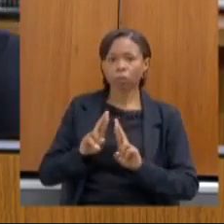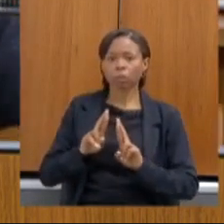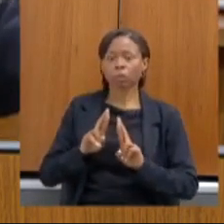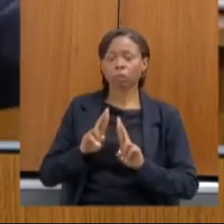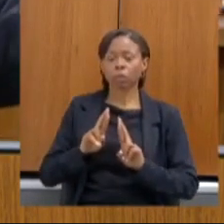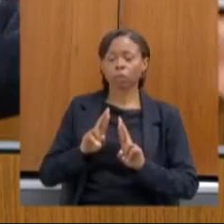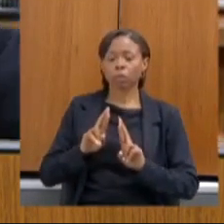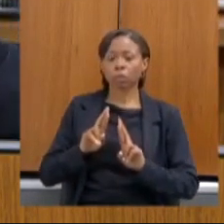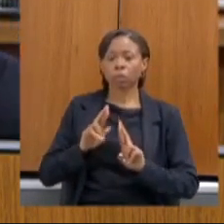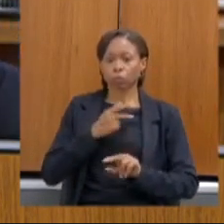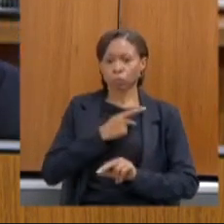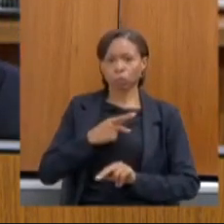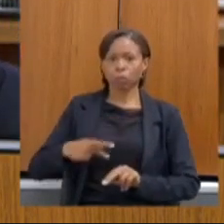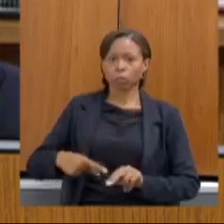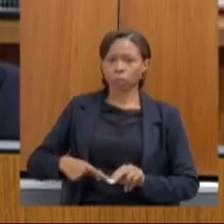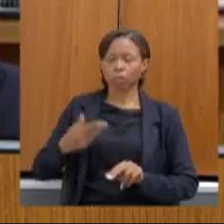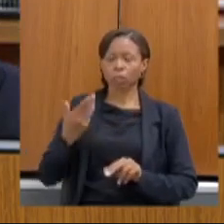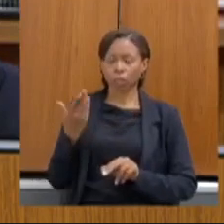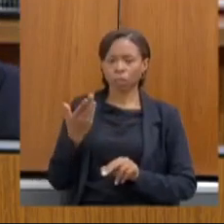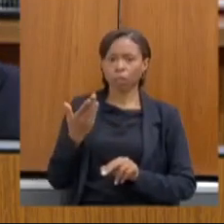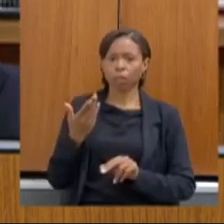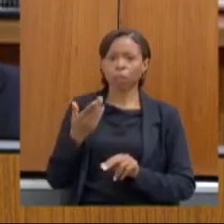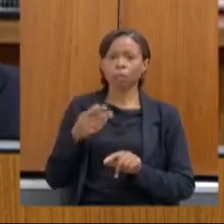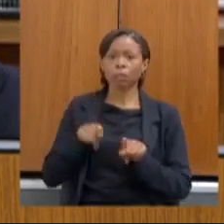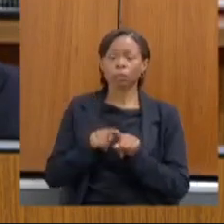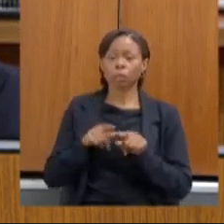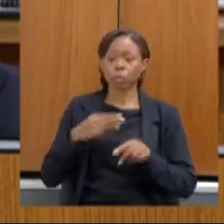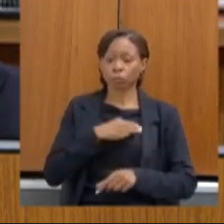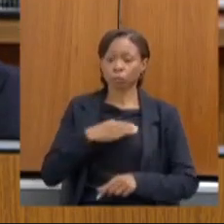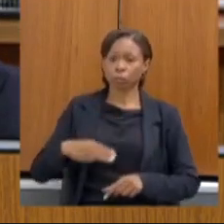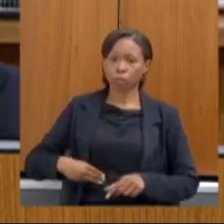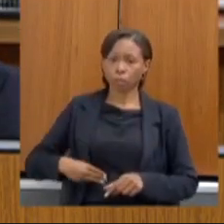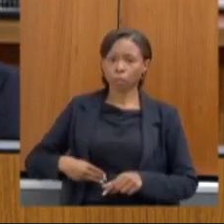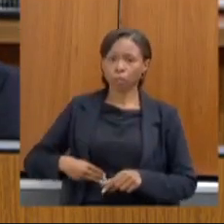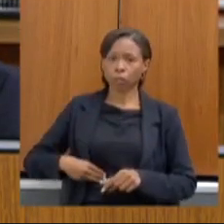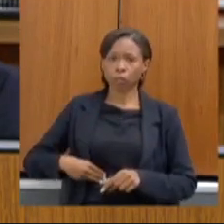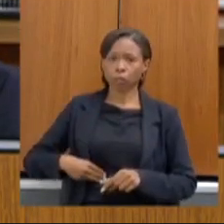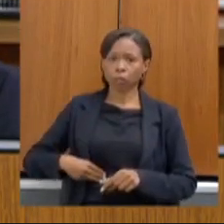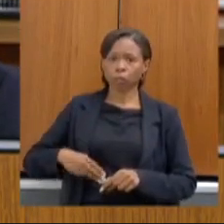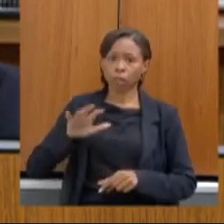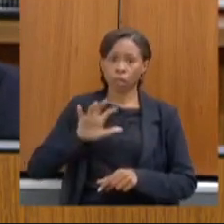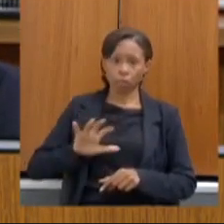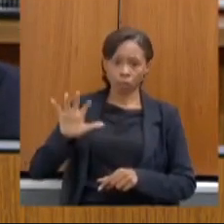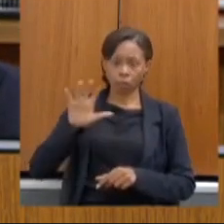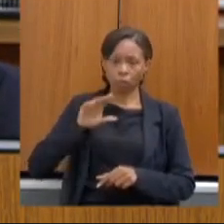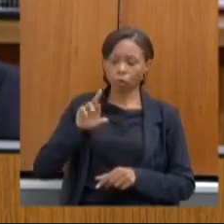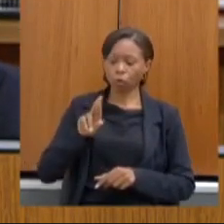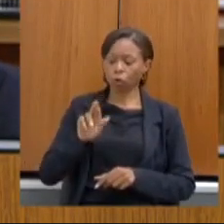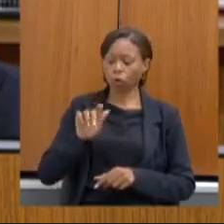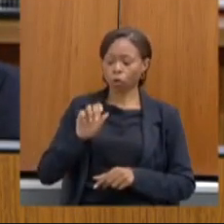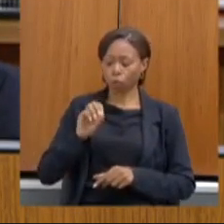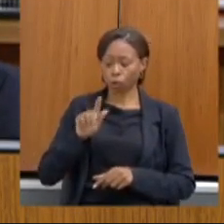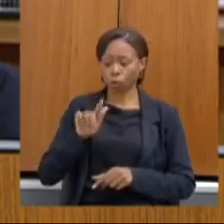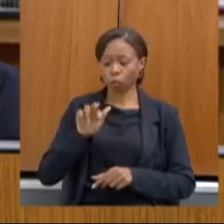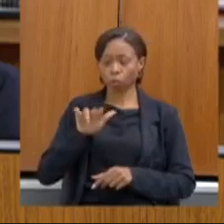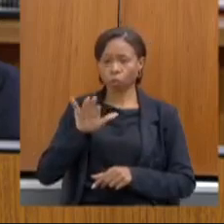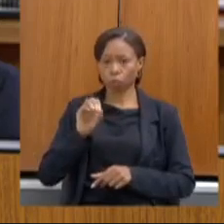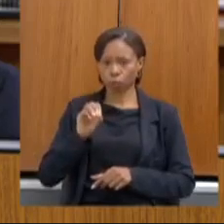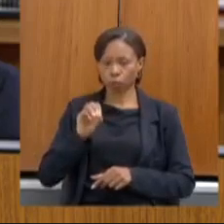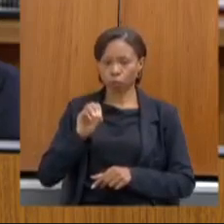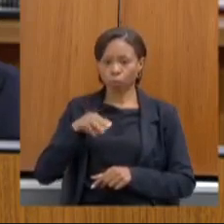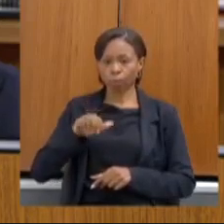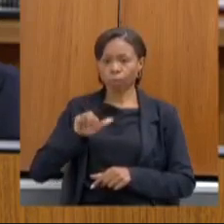presidente bolsonaro o ministro desenvolvimento Regional o Rogério Marinho e junto ao presidente